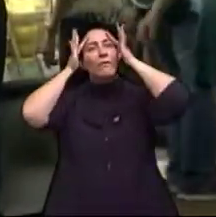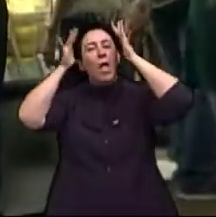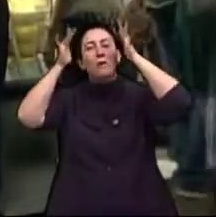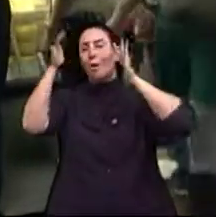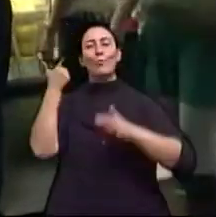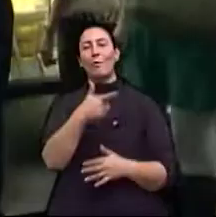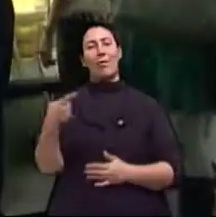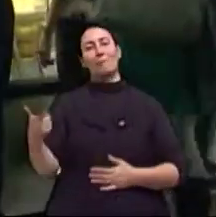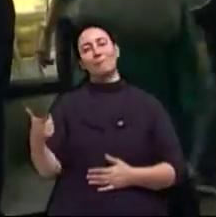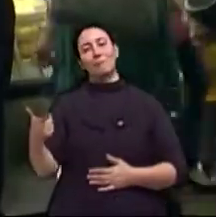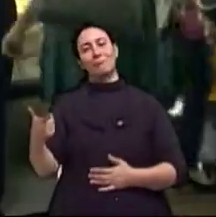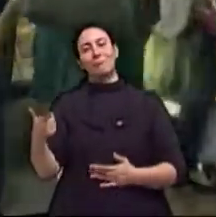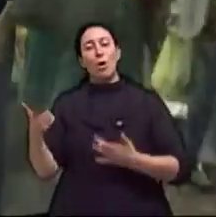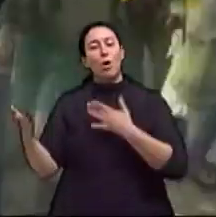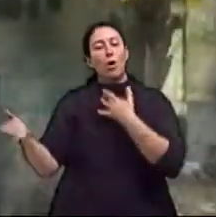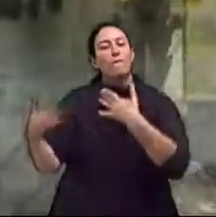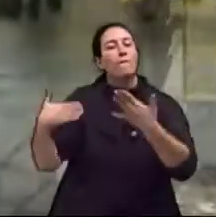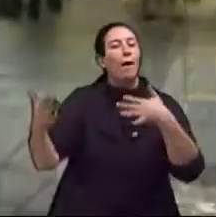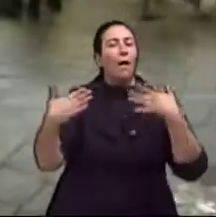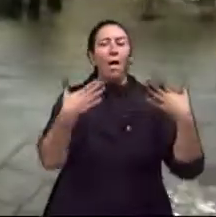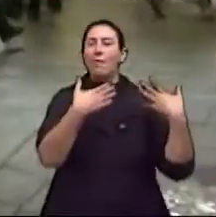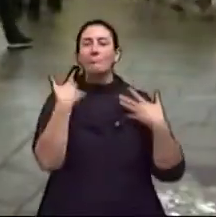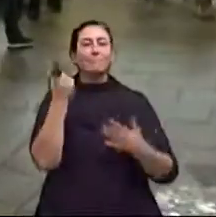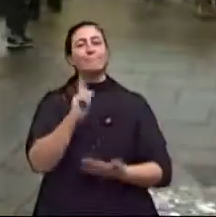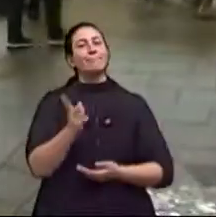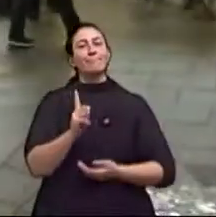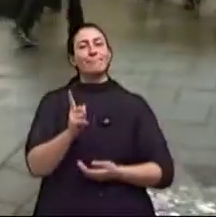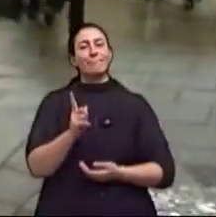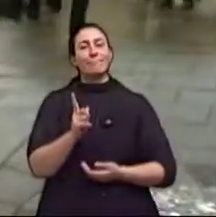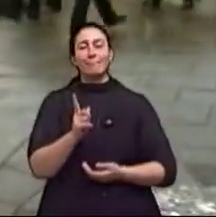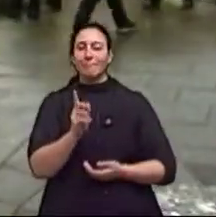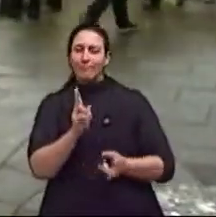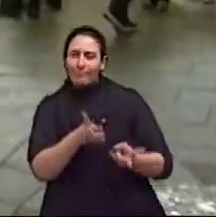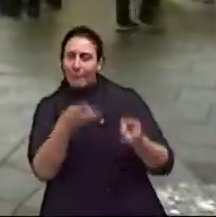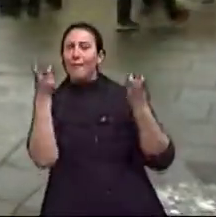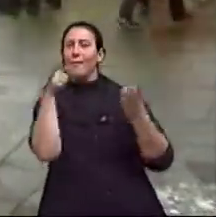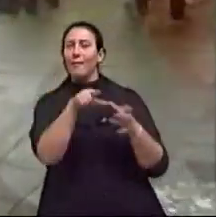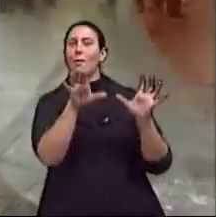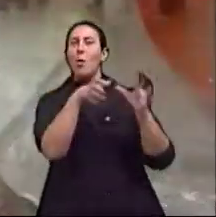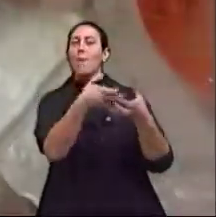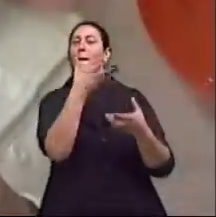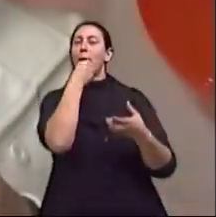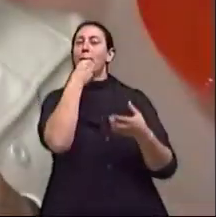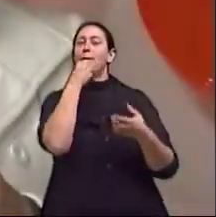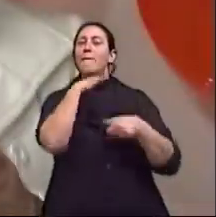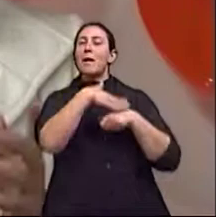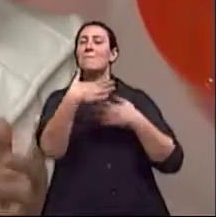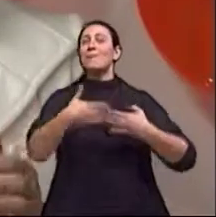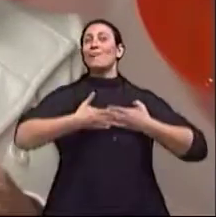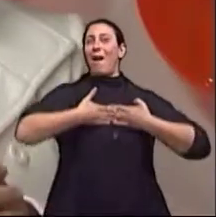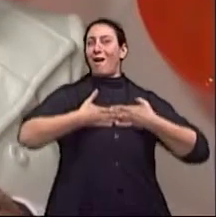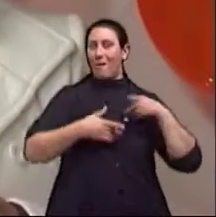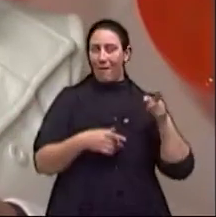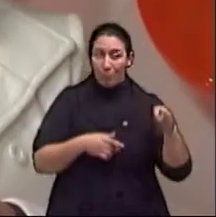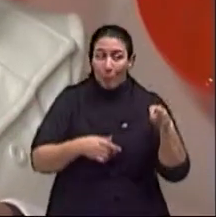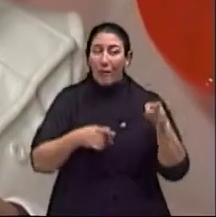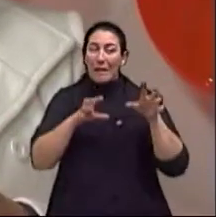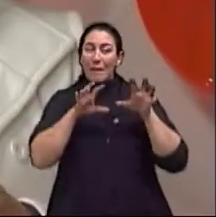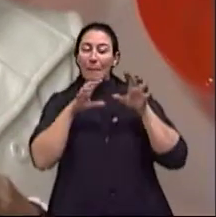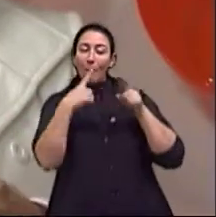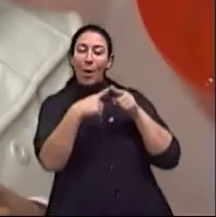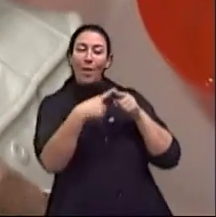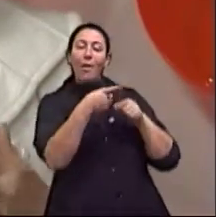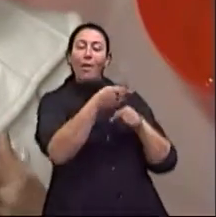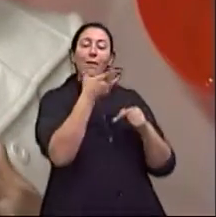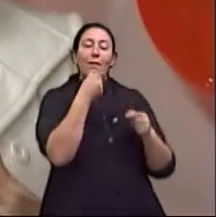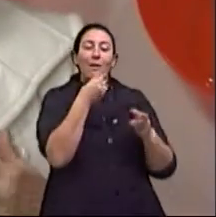para buscar dentro de si respostas e isso mobilizou da nossa parte um esforço muito grande Isabel porque